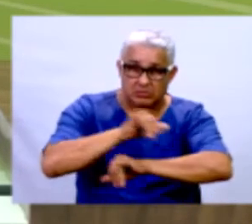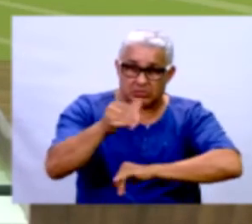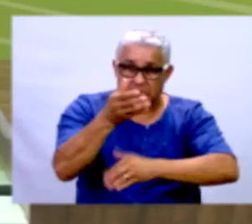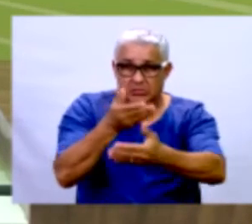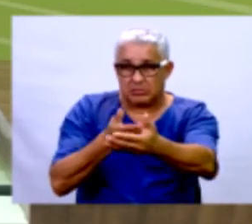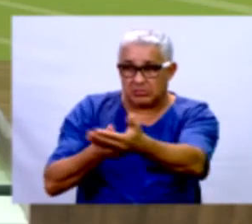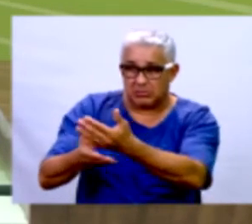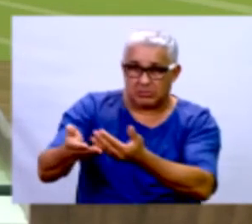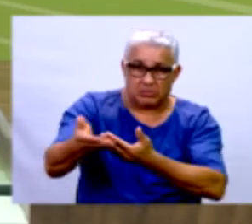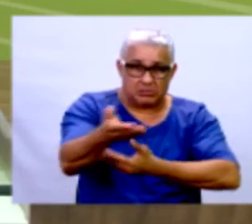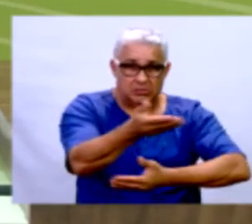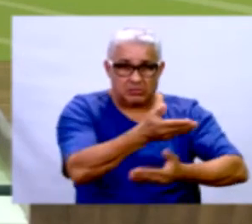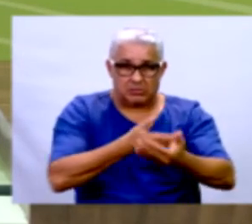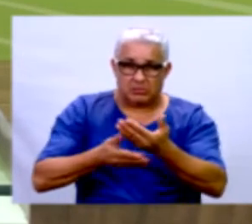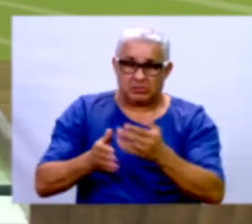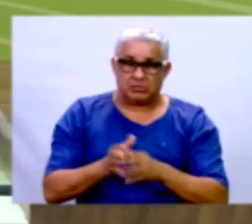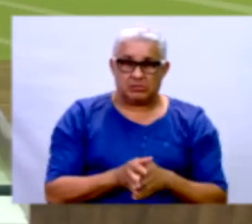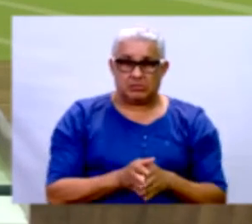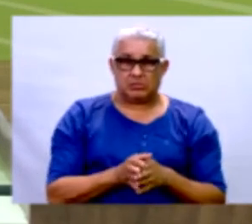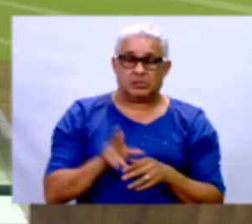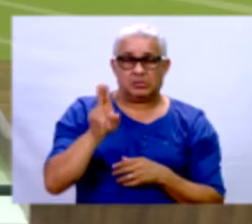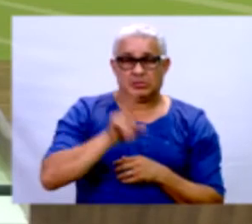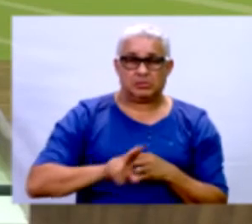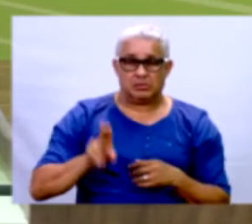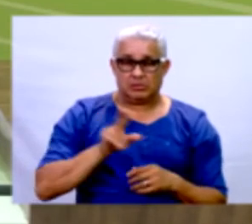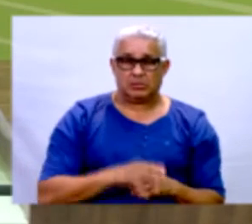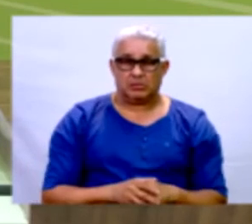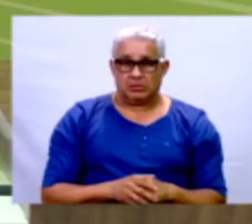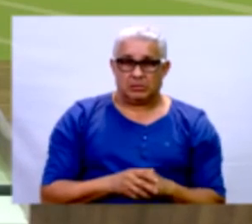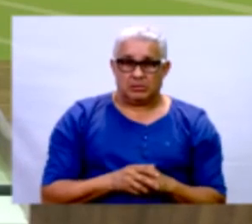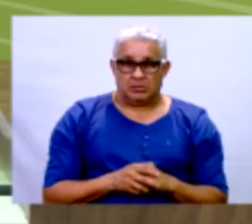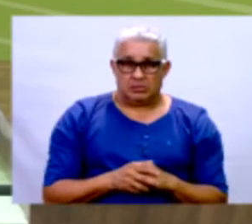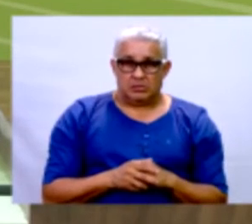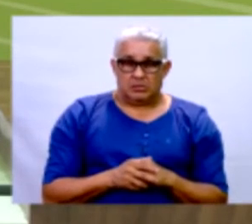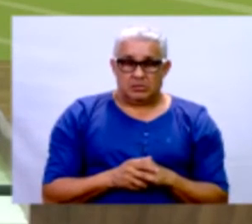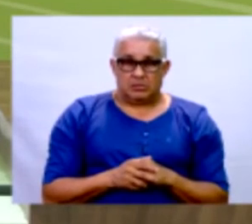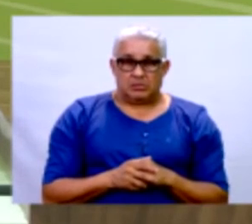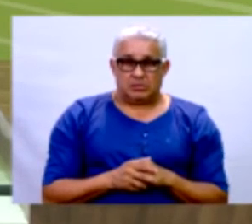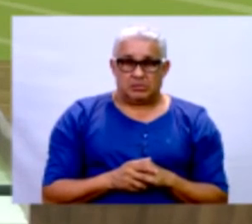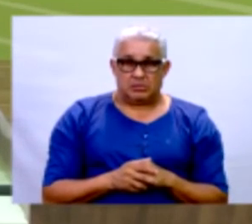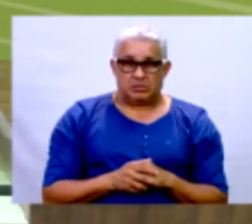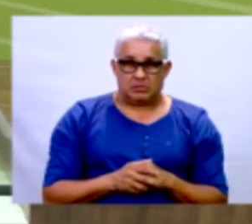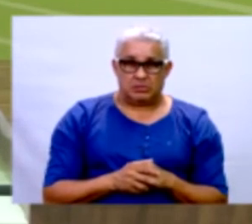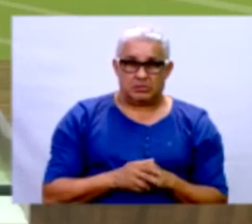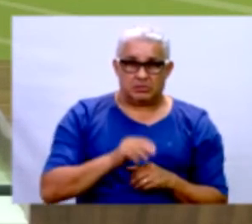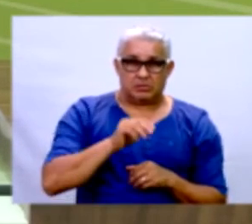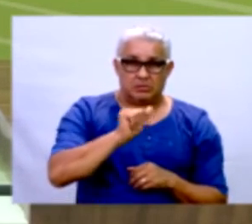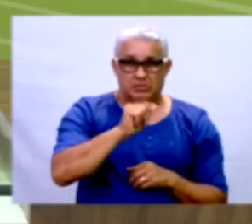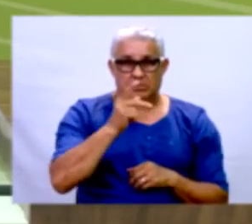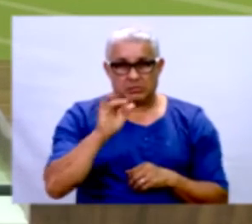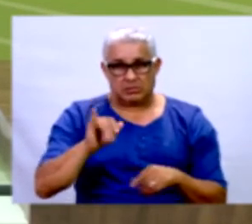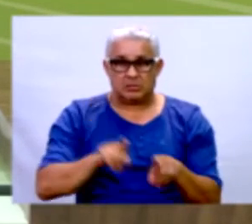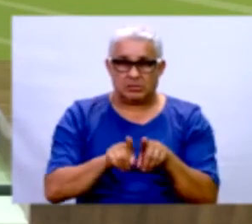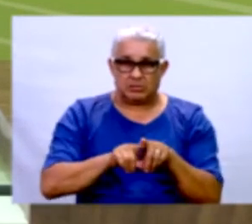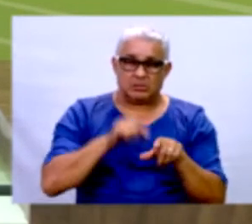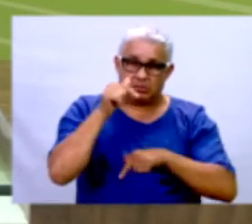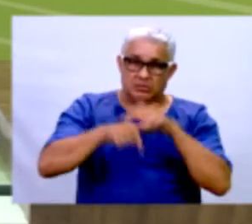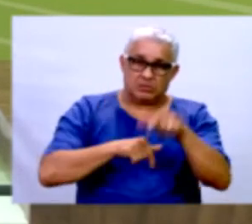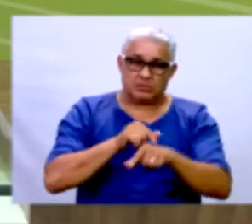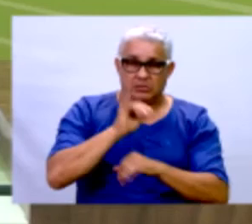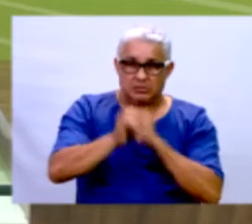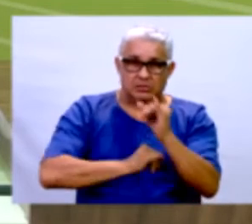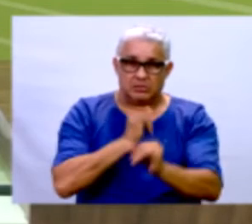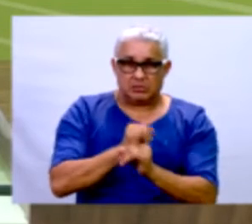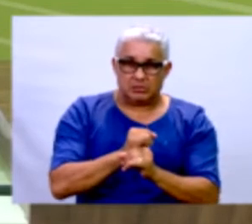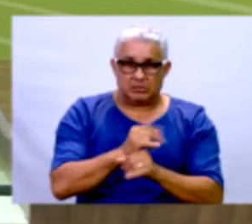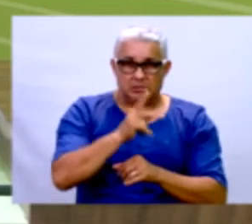Então, a utilização, então, da API no serviço web com essa